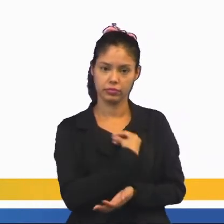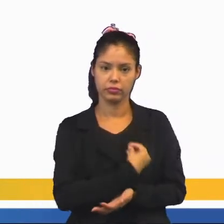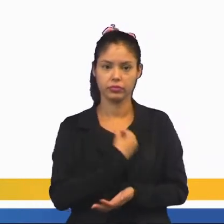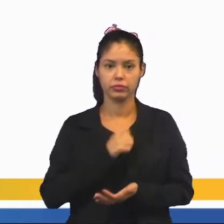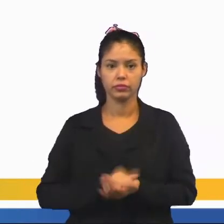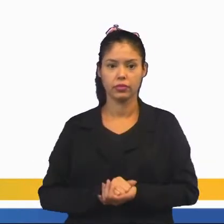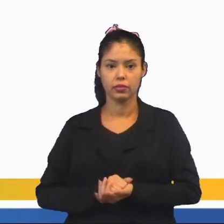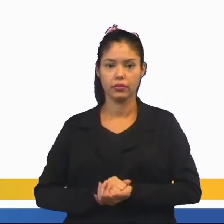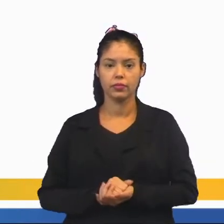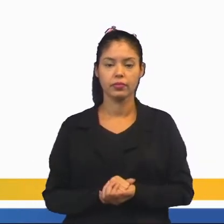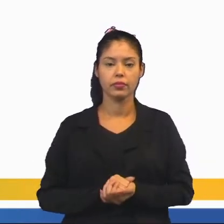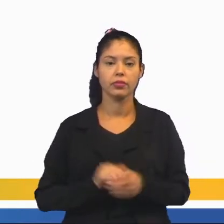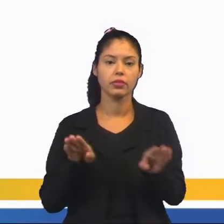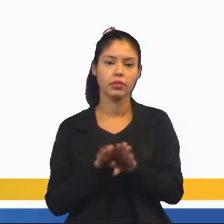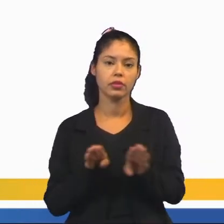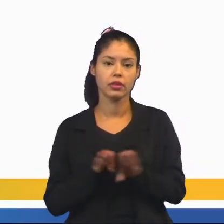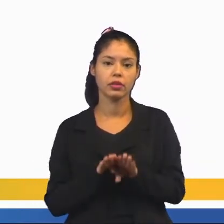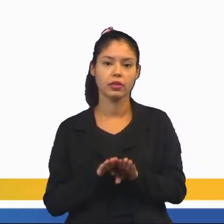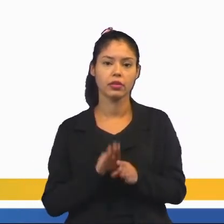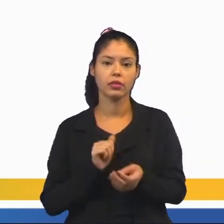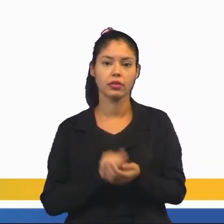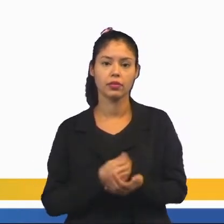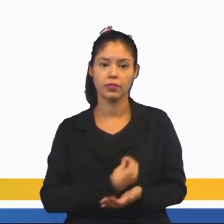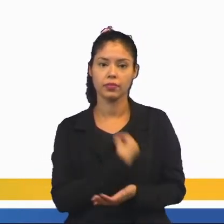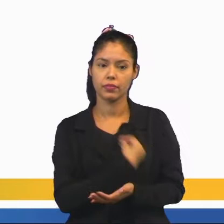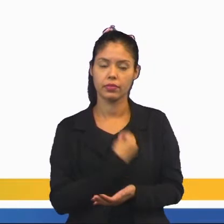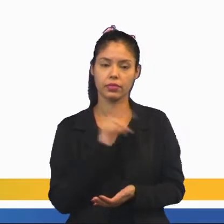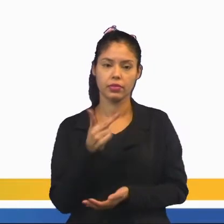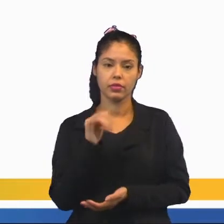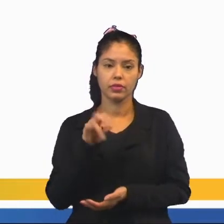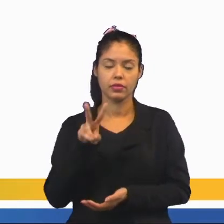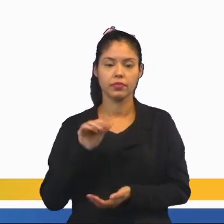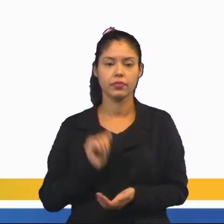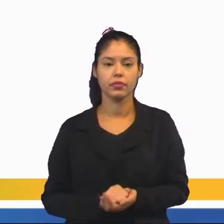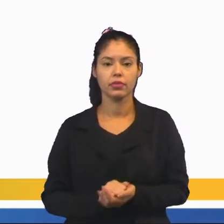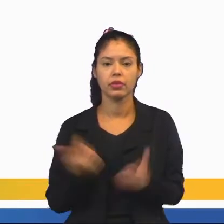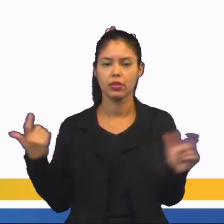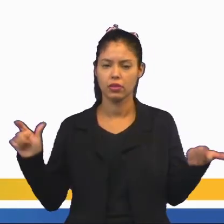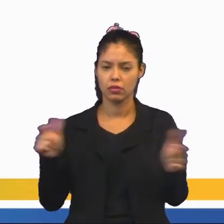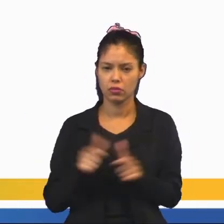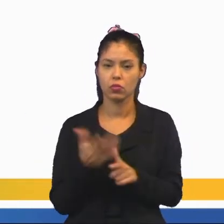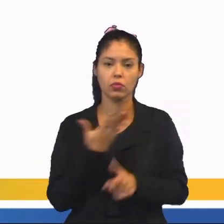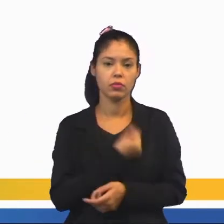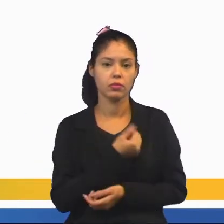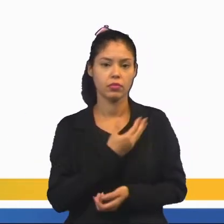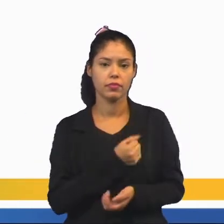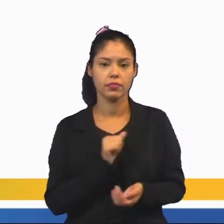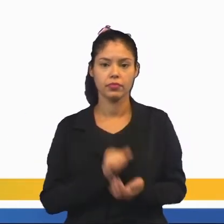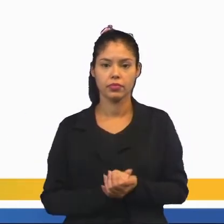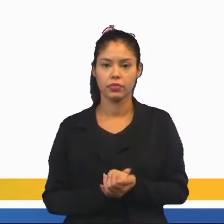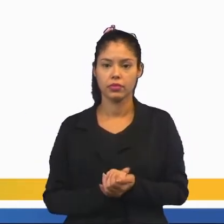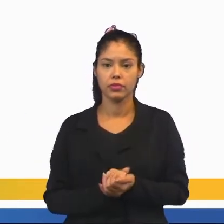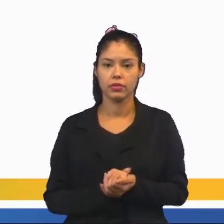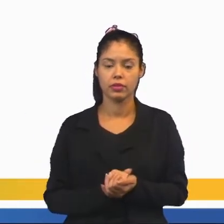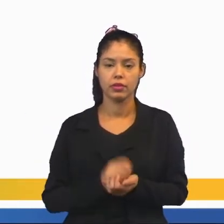a quantidade de vida das pessoas que vivem com HIV e reduzir o número de